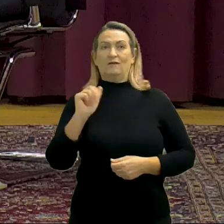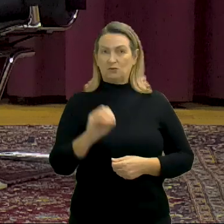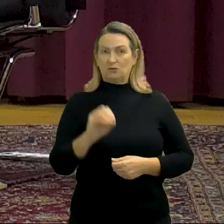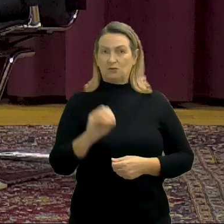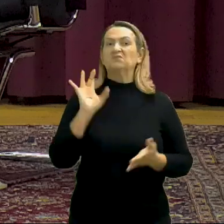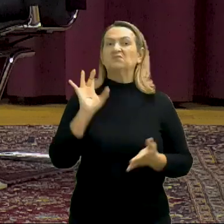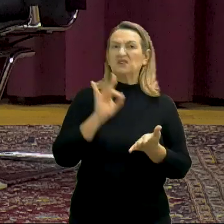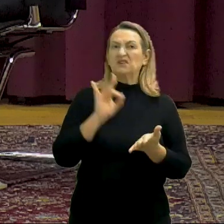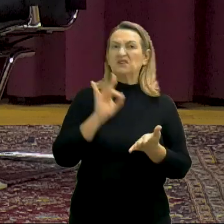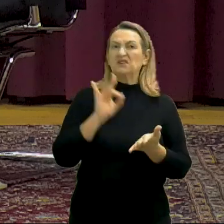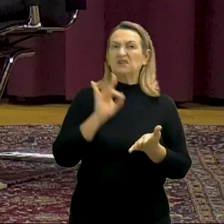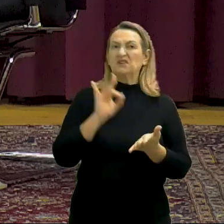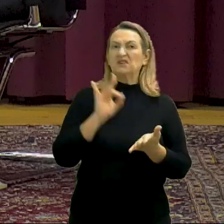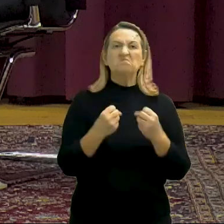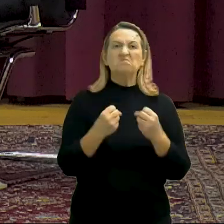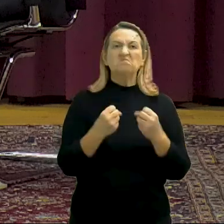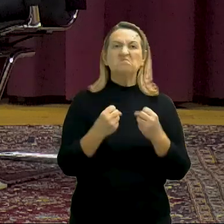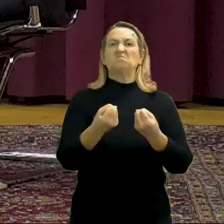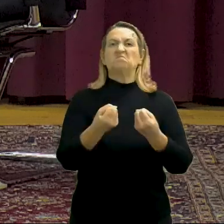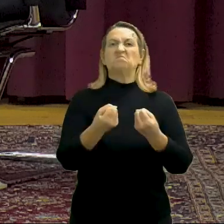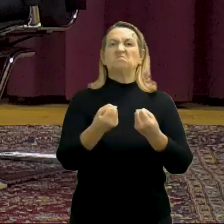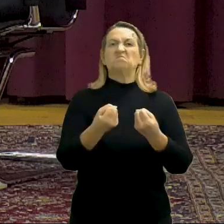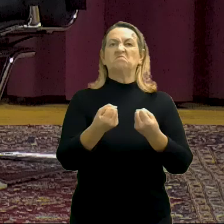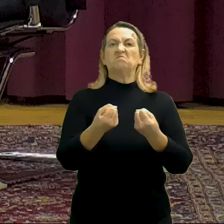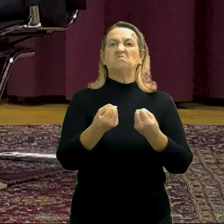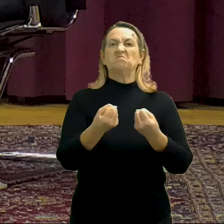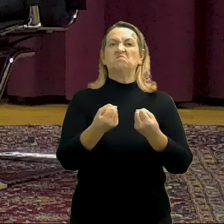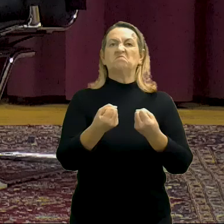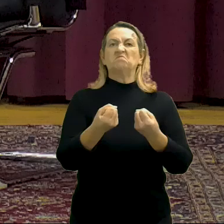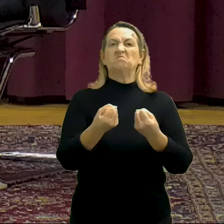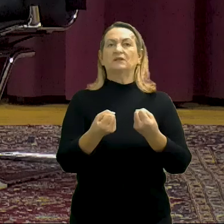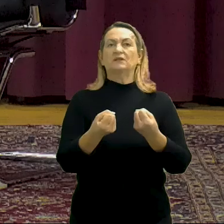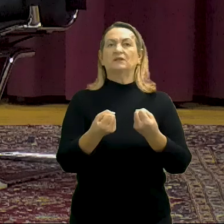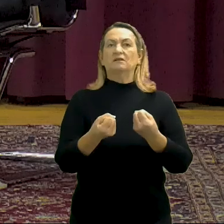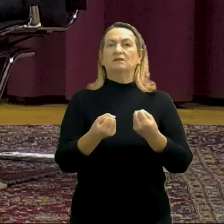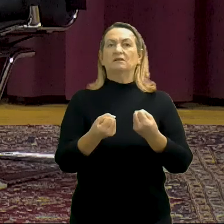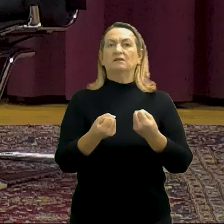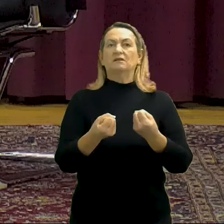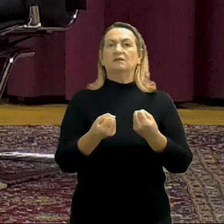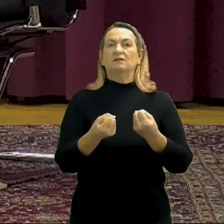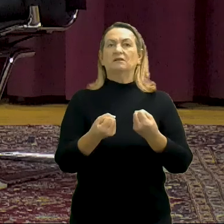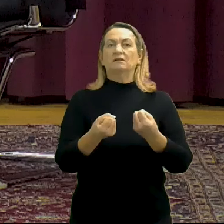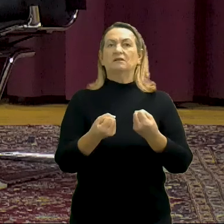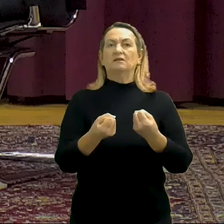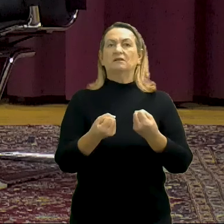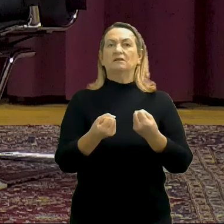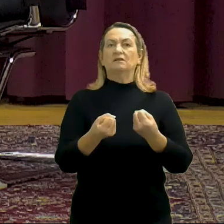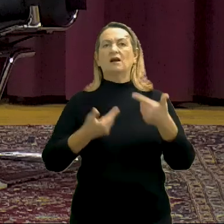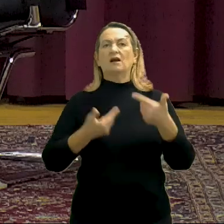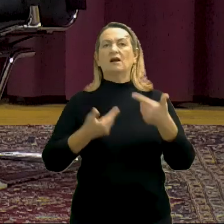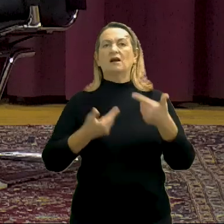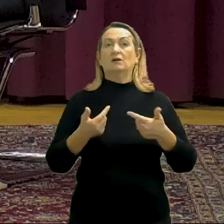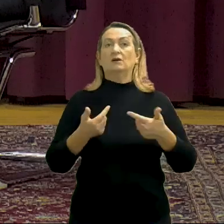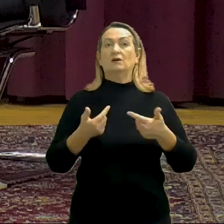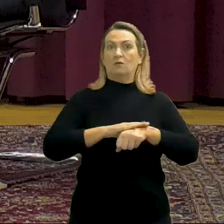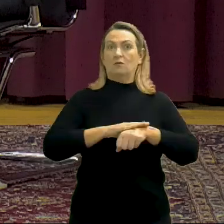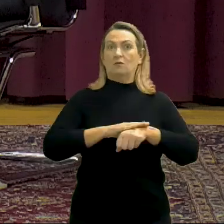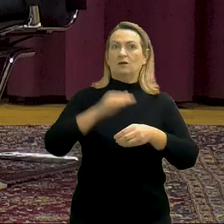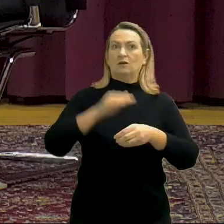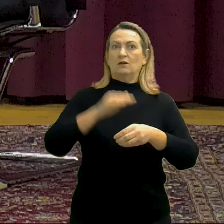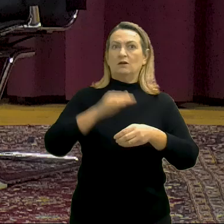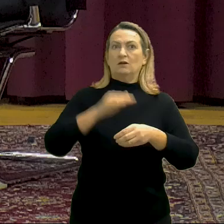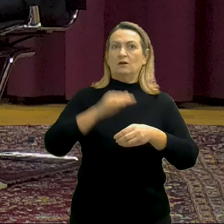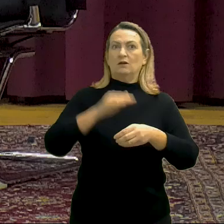buído desse desse desse dessa fiscalização da da da das eleições em prol de uma